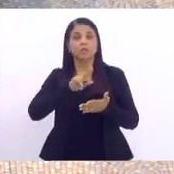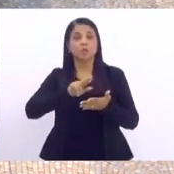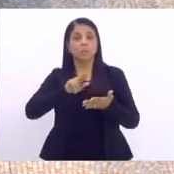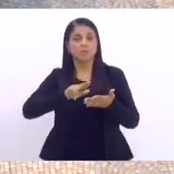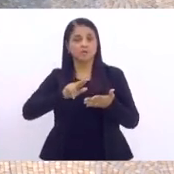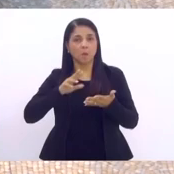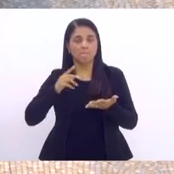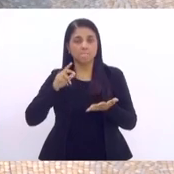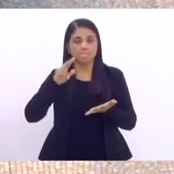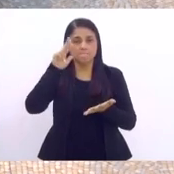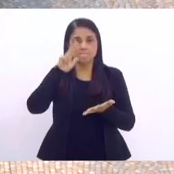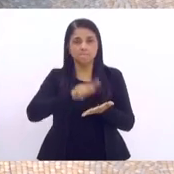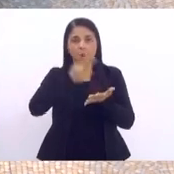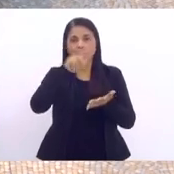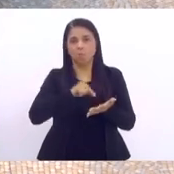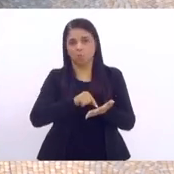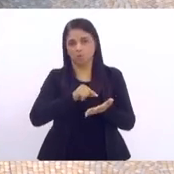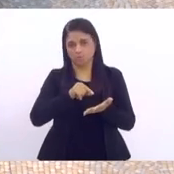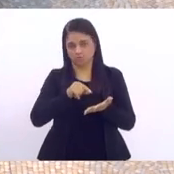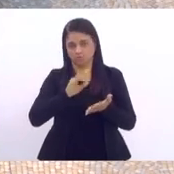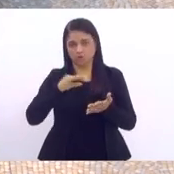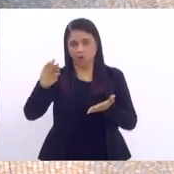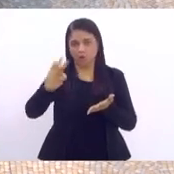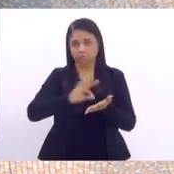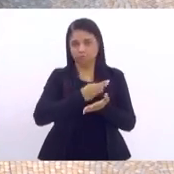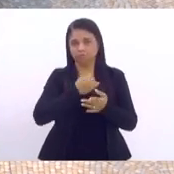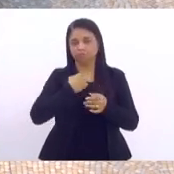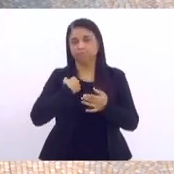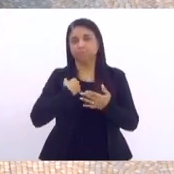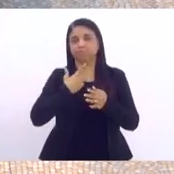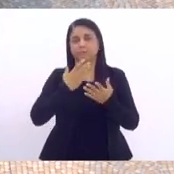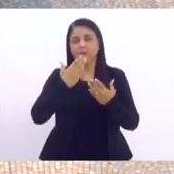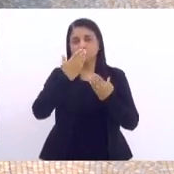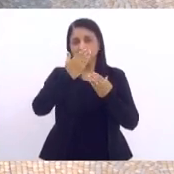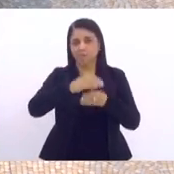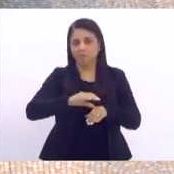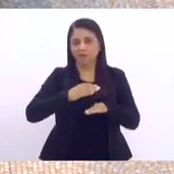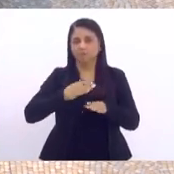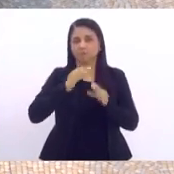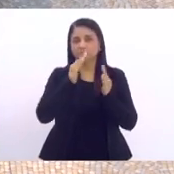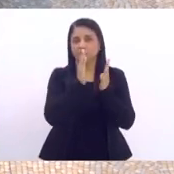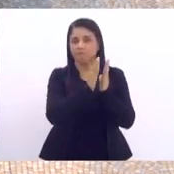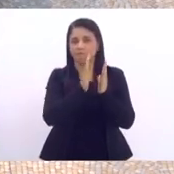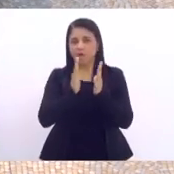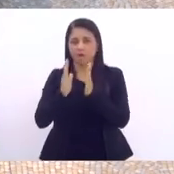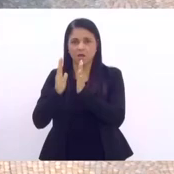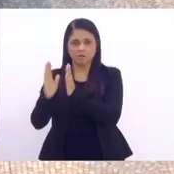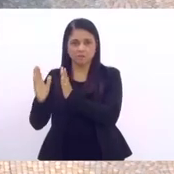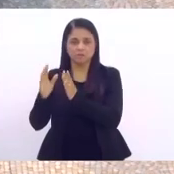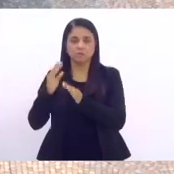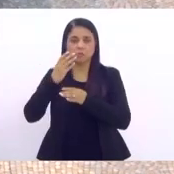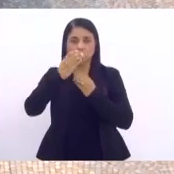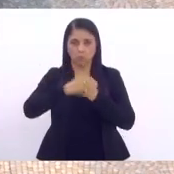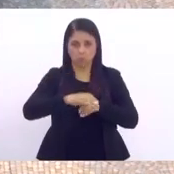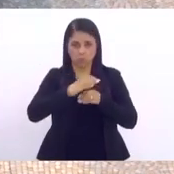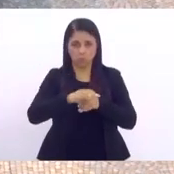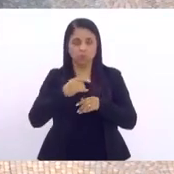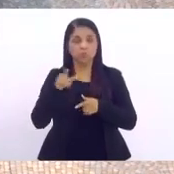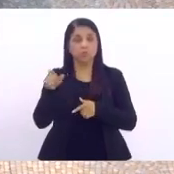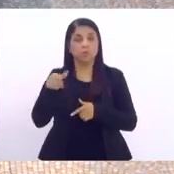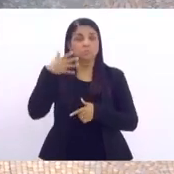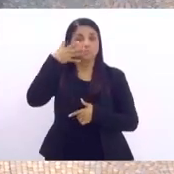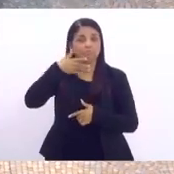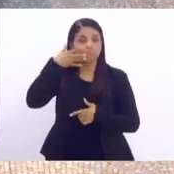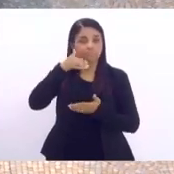já aprovados em todas as fases do concurso, considerando a fala do secretário que há um déficit de mais de